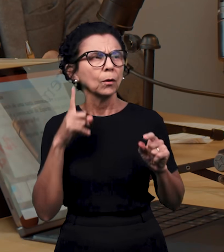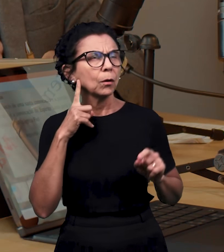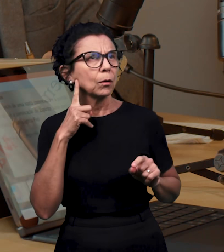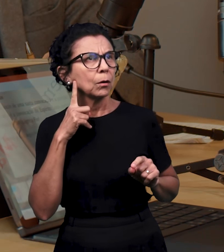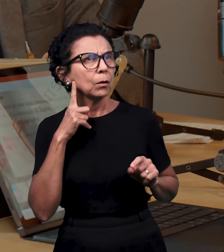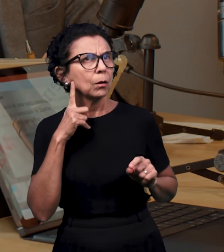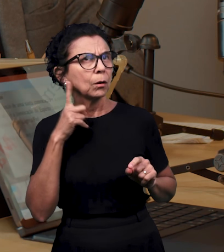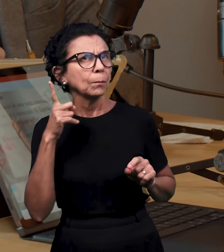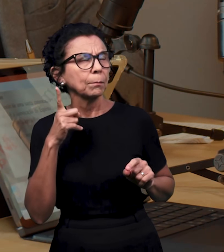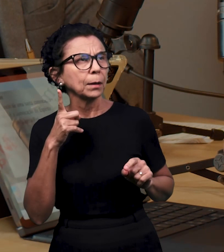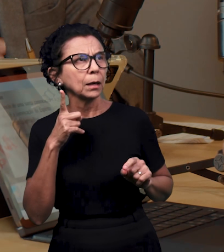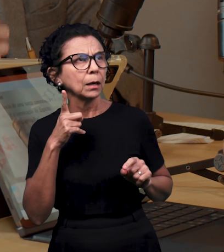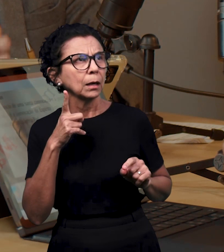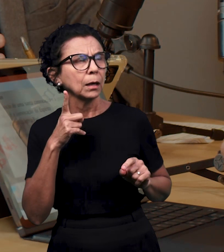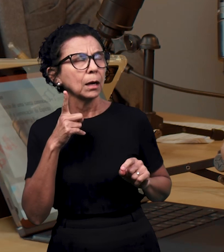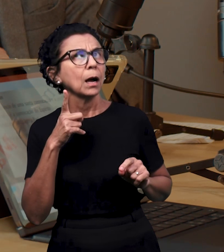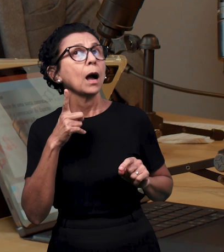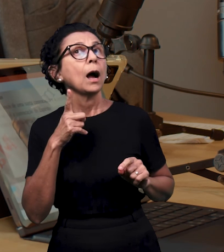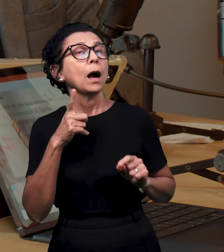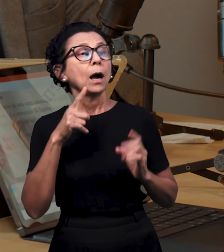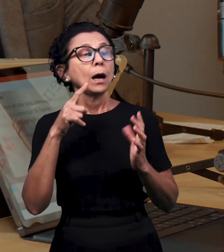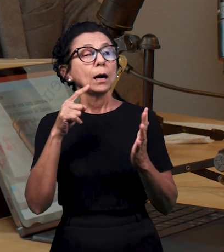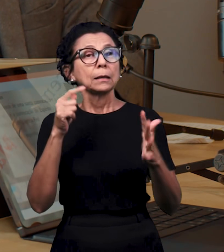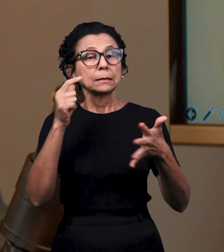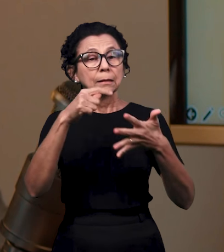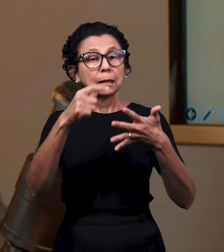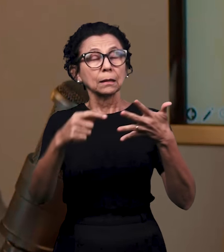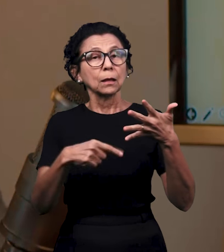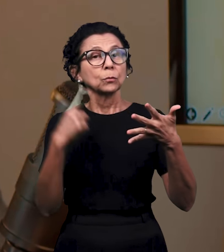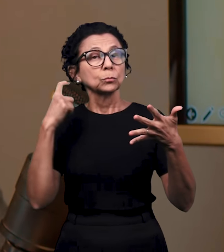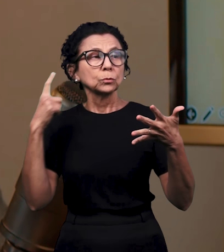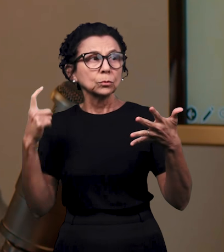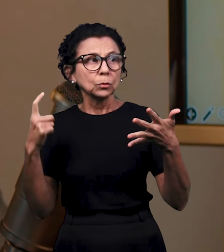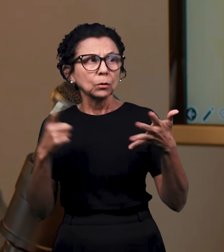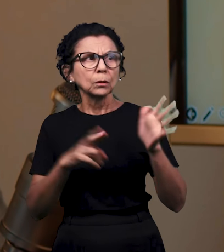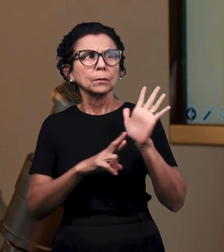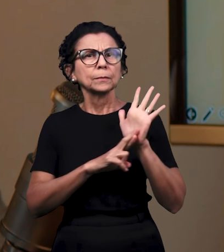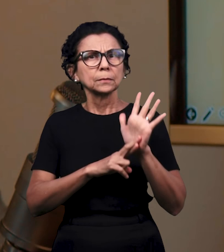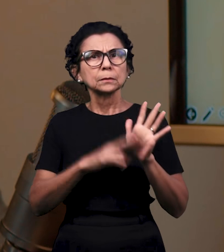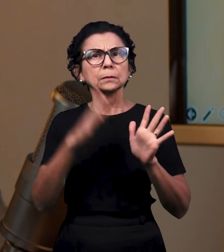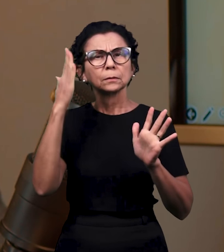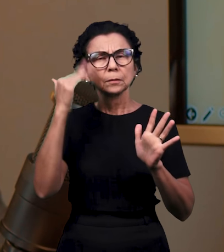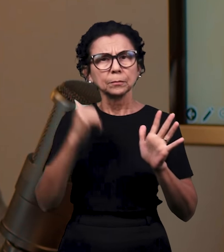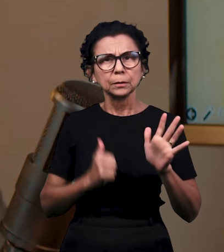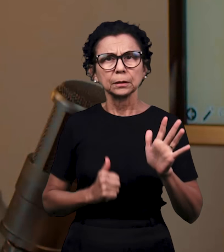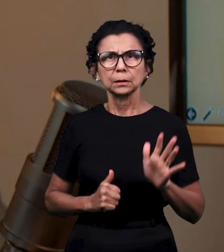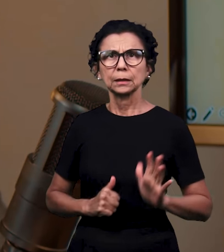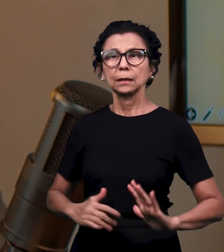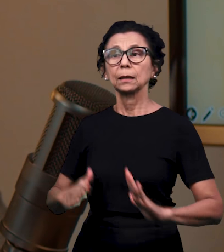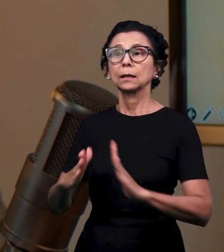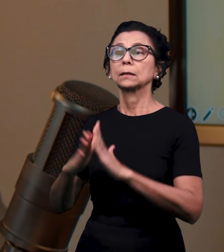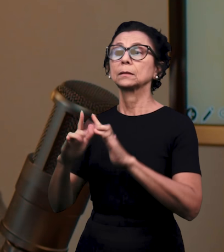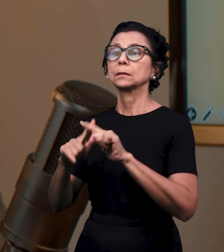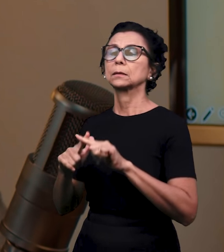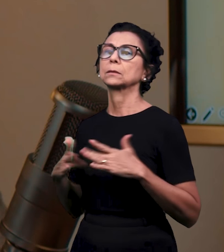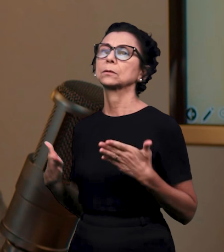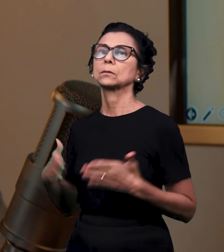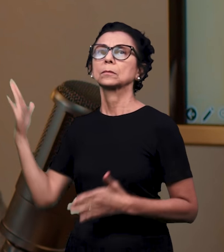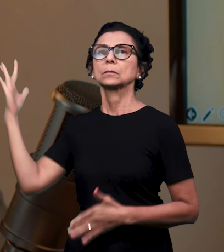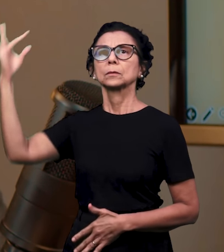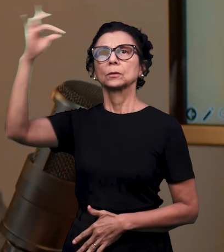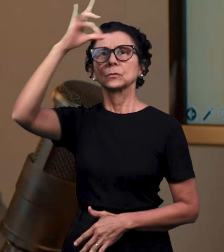eles sabiam o que cada toque desse representava. E hoje, para nós como igreja, o Espírito